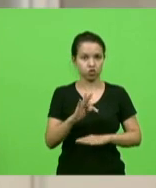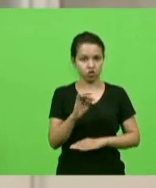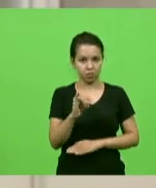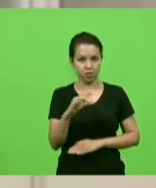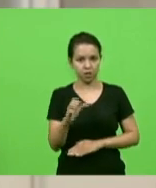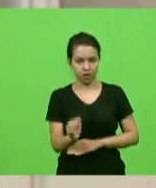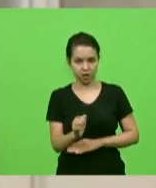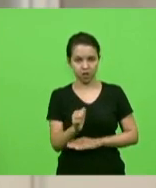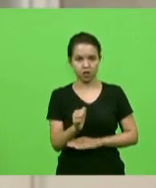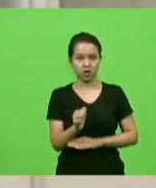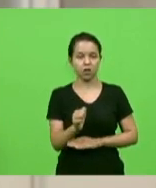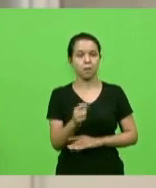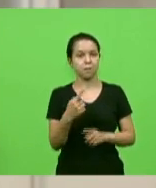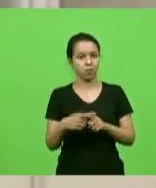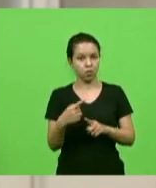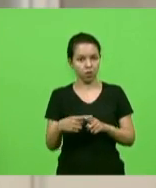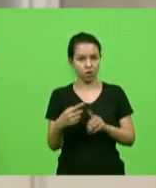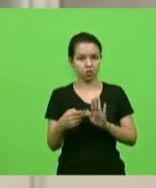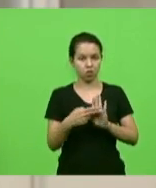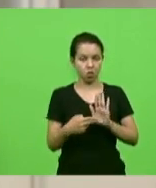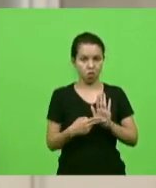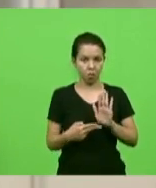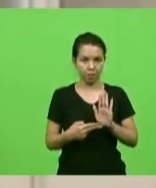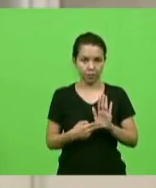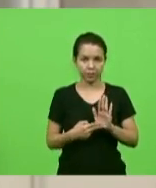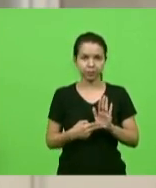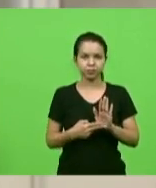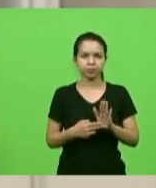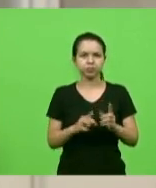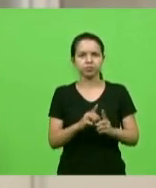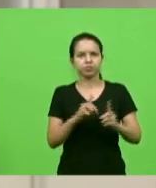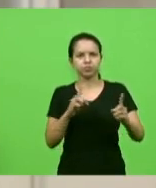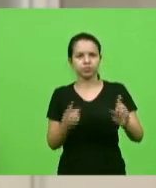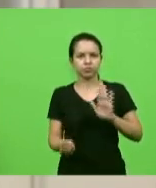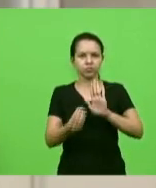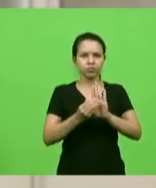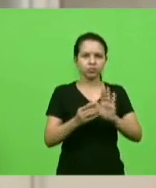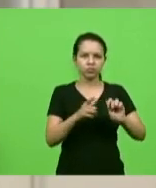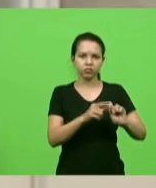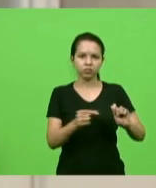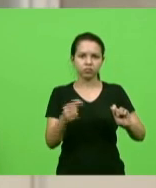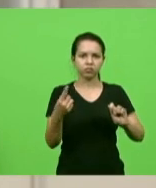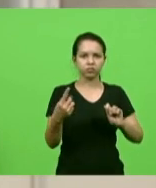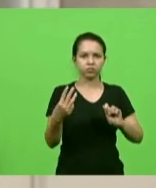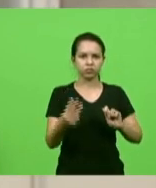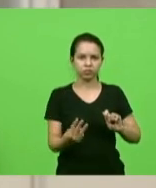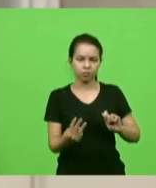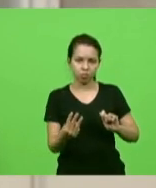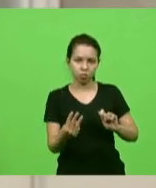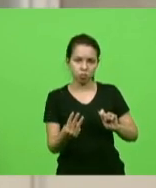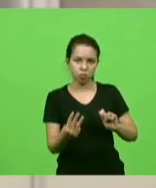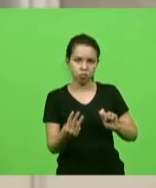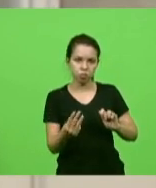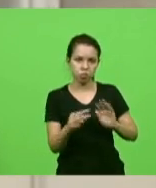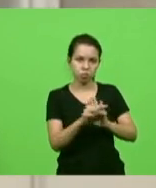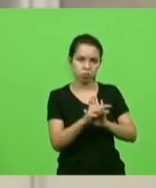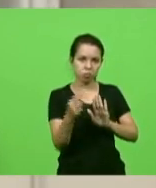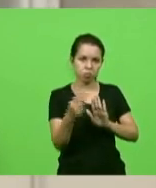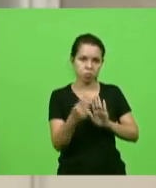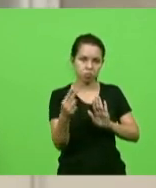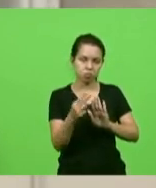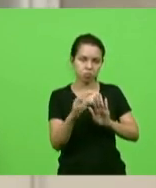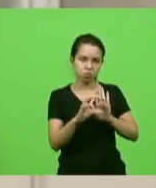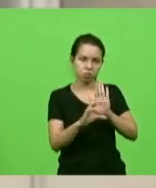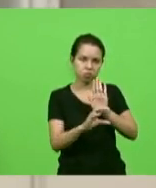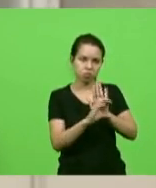seja por aplicação da Norma de extensão causal prevista no artigo 13 parágrafo 2º do Código Penal